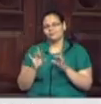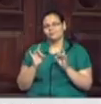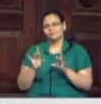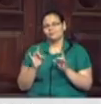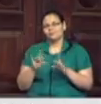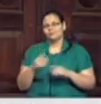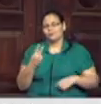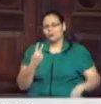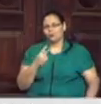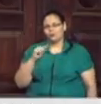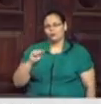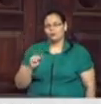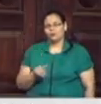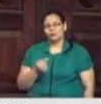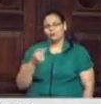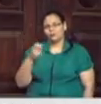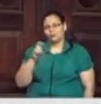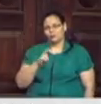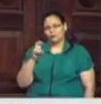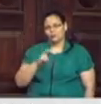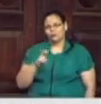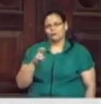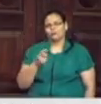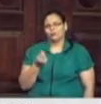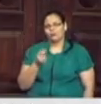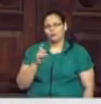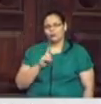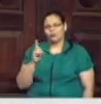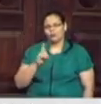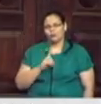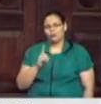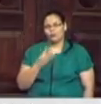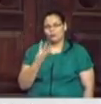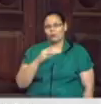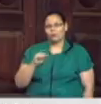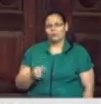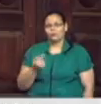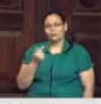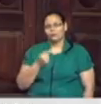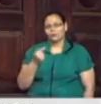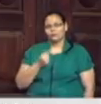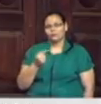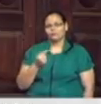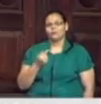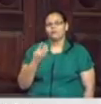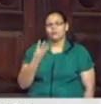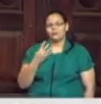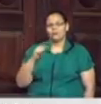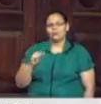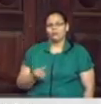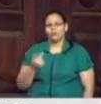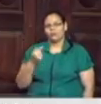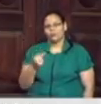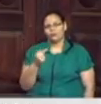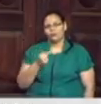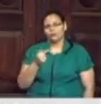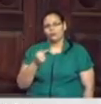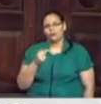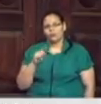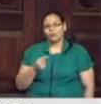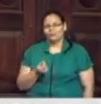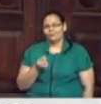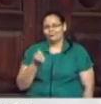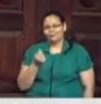declara 2,5 dólares por milhão de BTU. Na verdade, não são 4,7. 4,7 é o preço